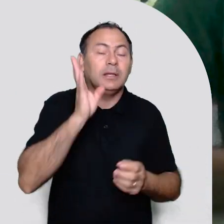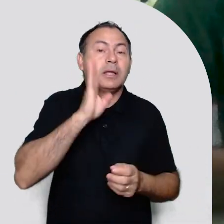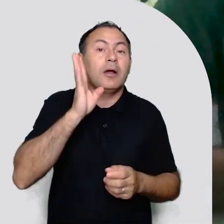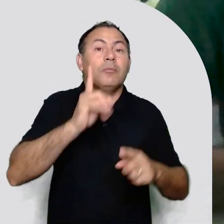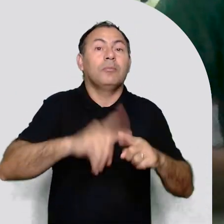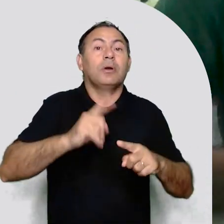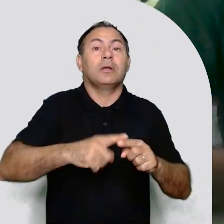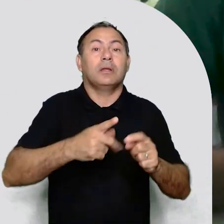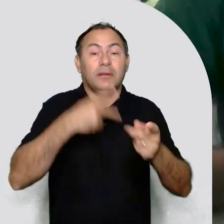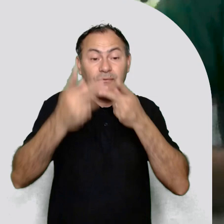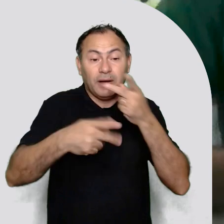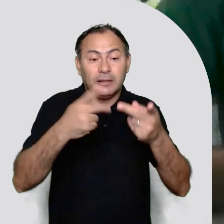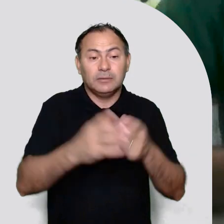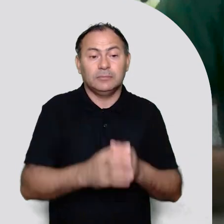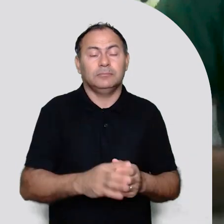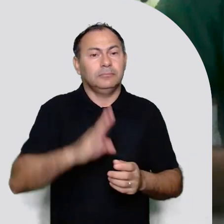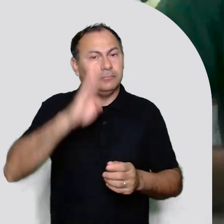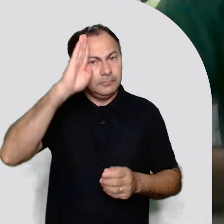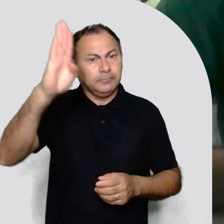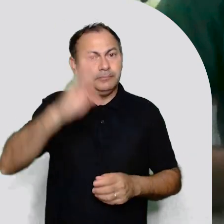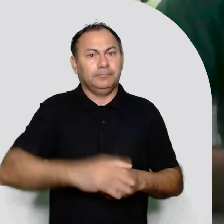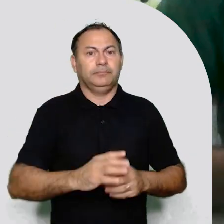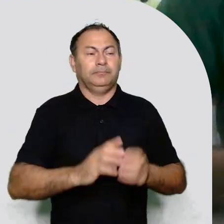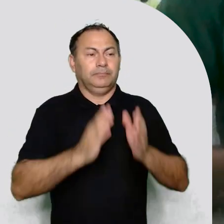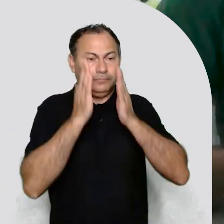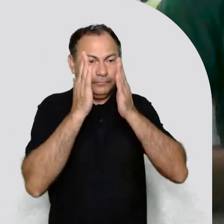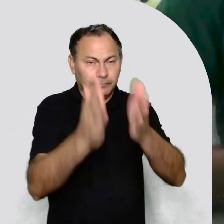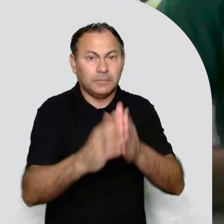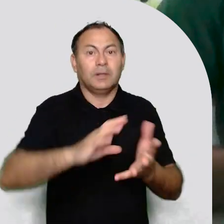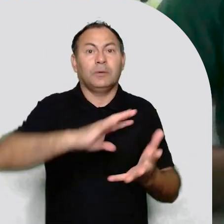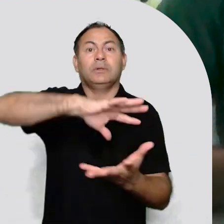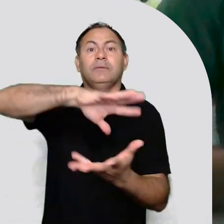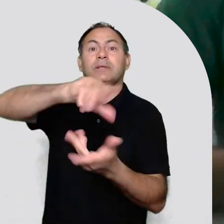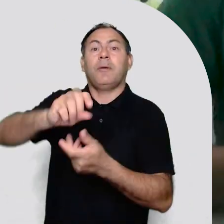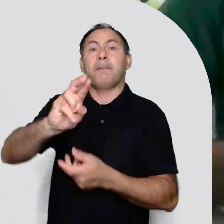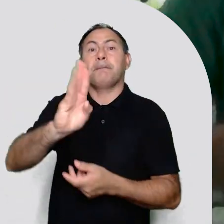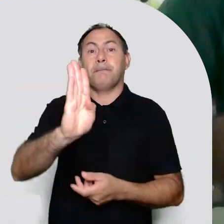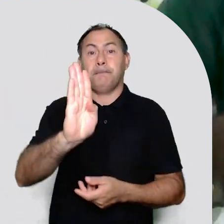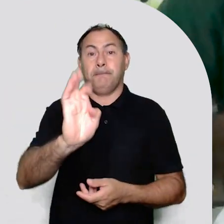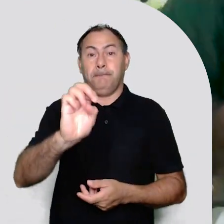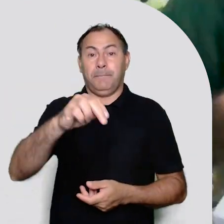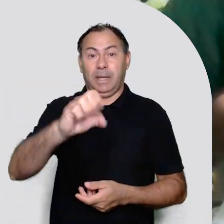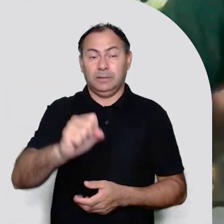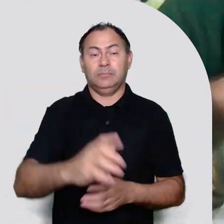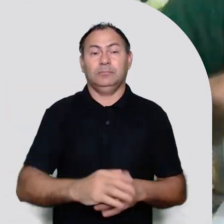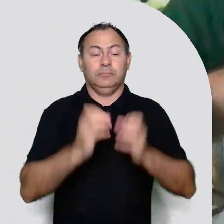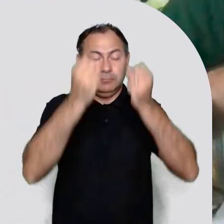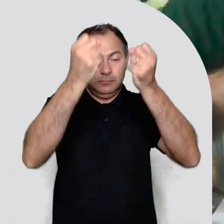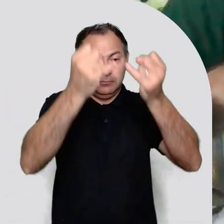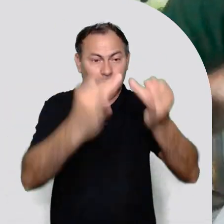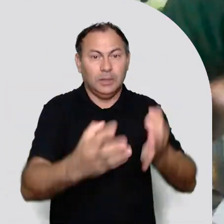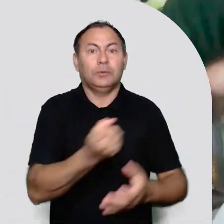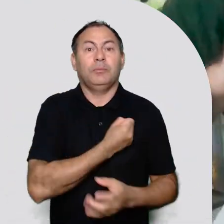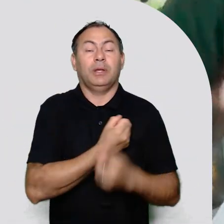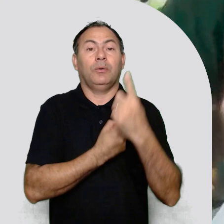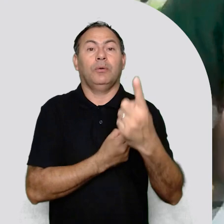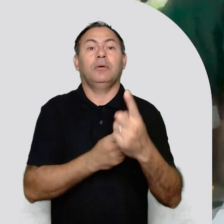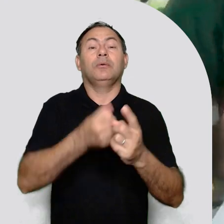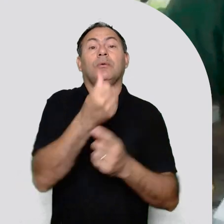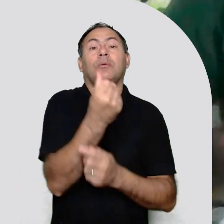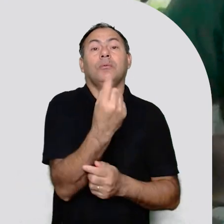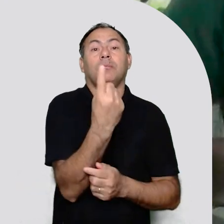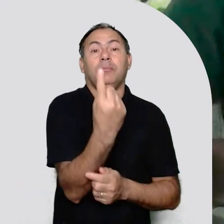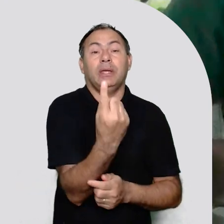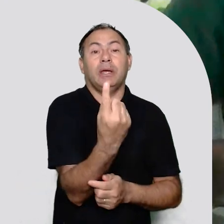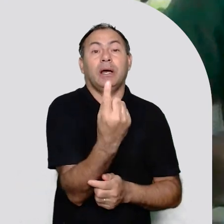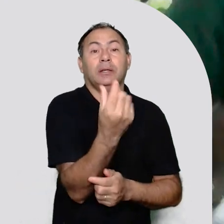legal porque ele traz o princípio da destinação universal dos bens, que é abordado no número 69